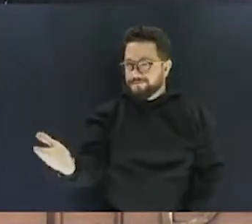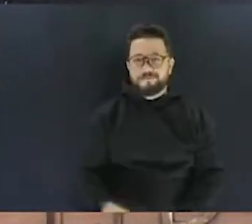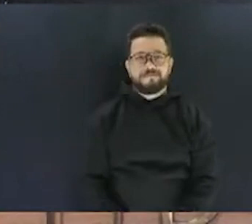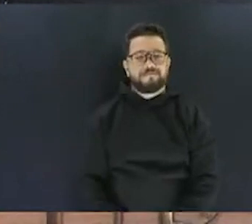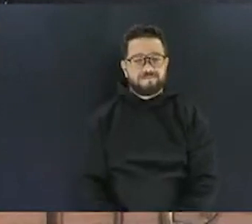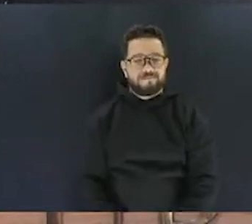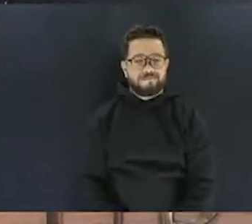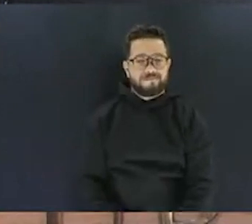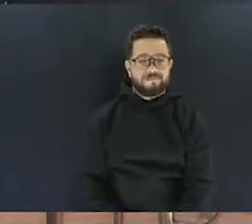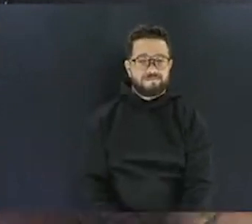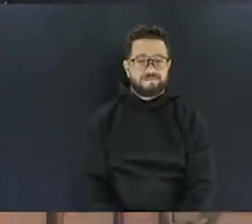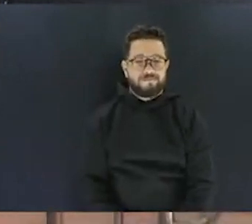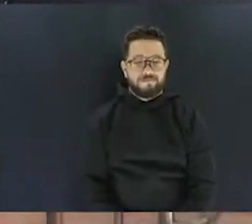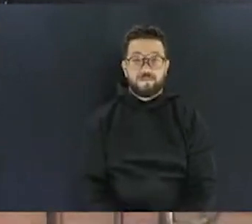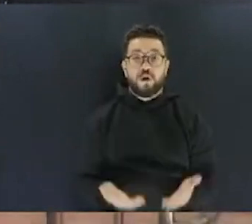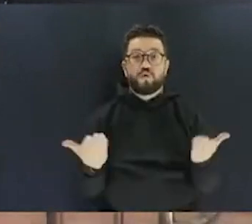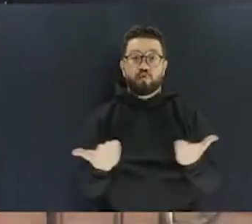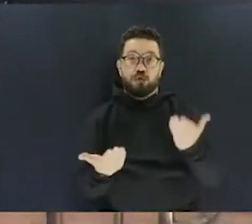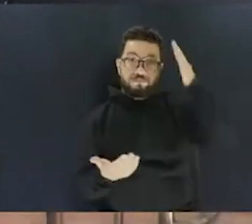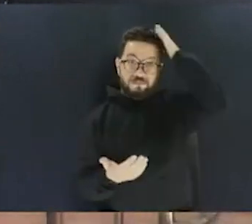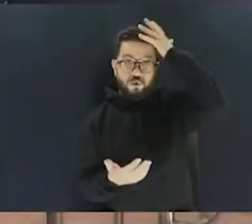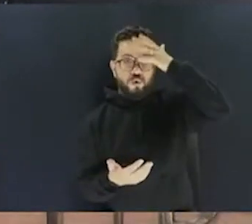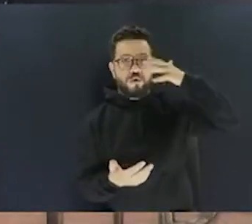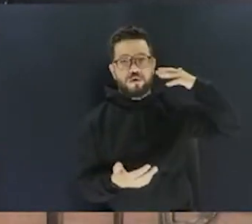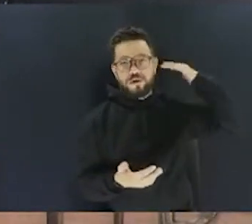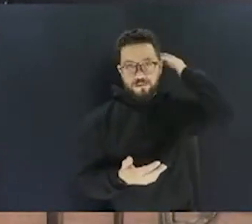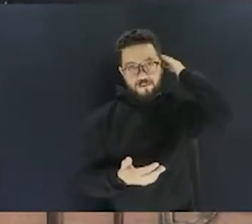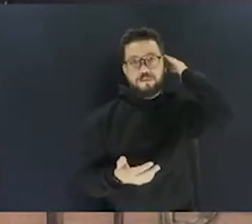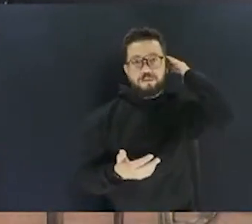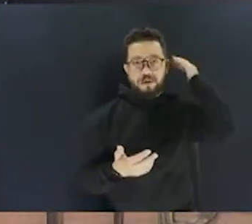E receber das mãos da vereadora Noêmia Rocha o troféu e